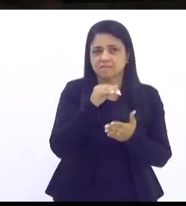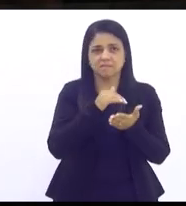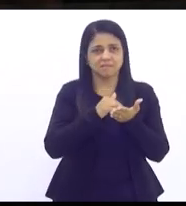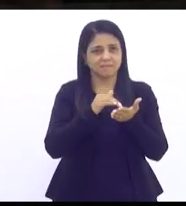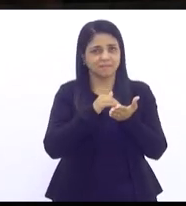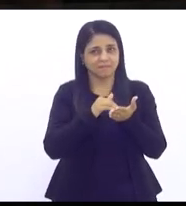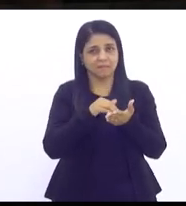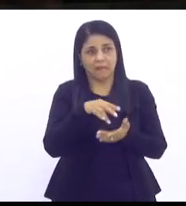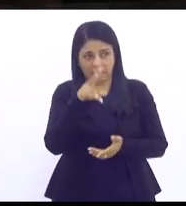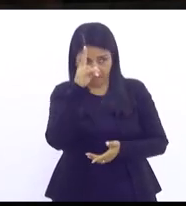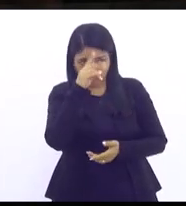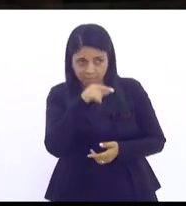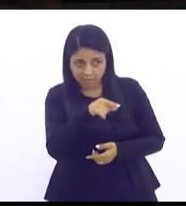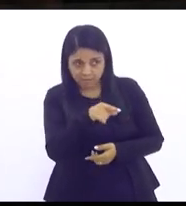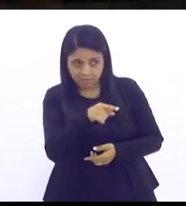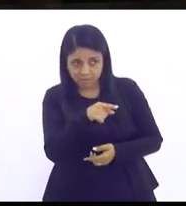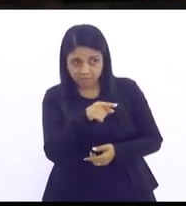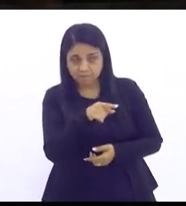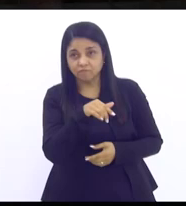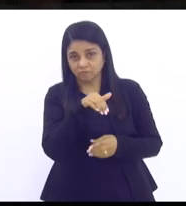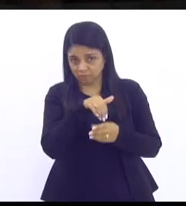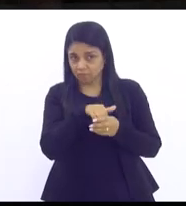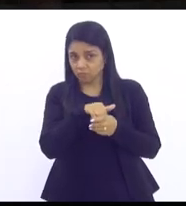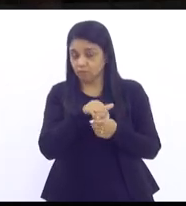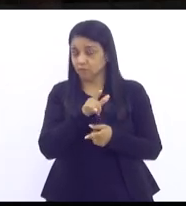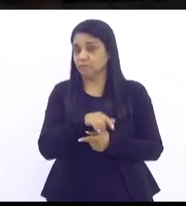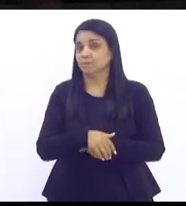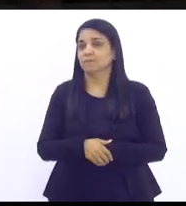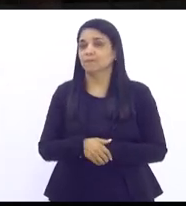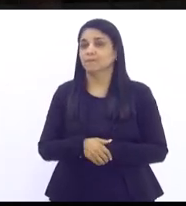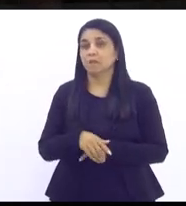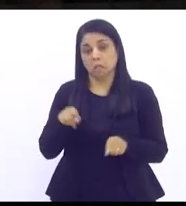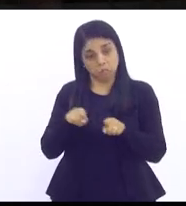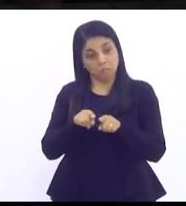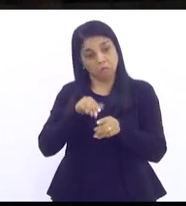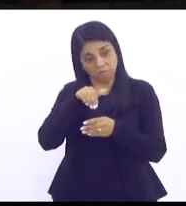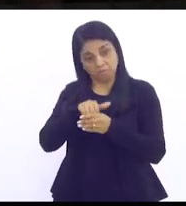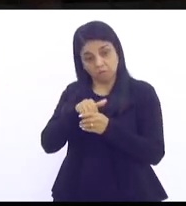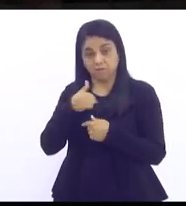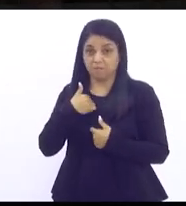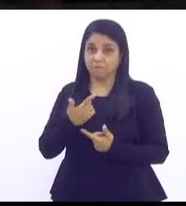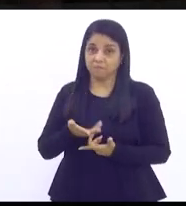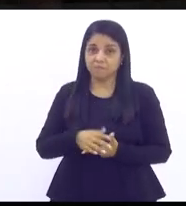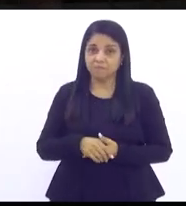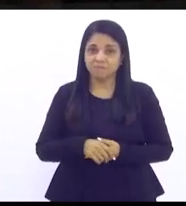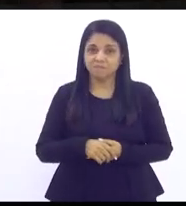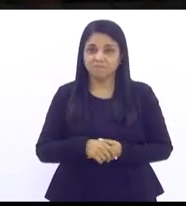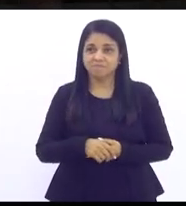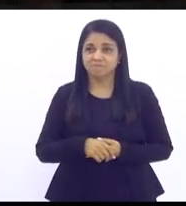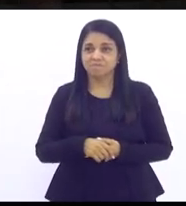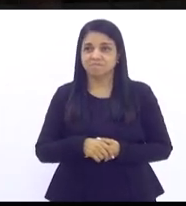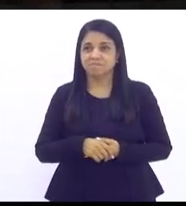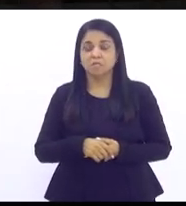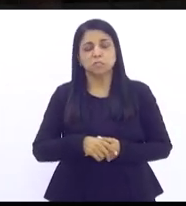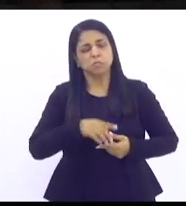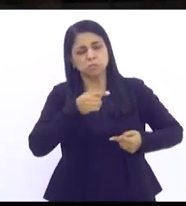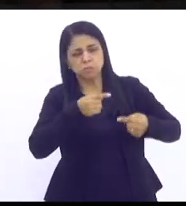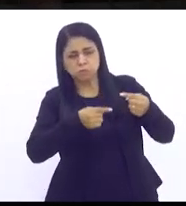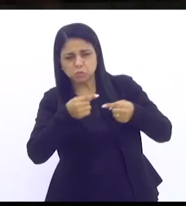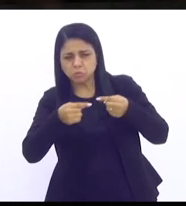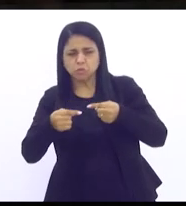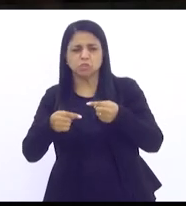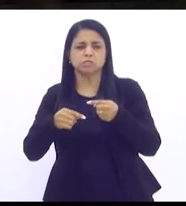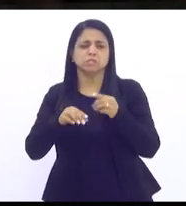lembrar, porque o senhor votou, senhor presidente. E eu também. não só votei, como discuti e